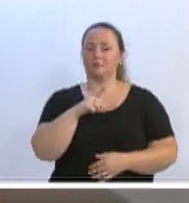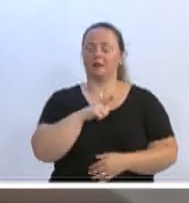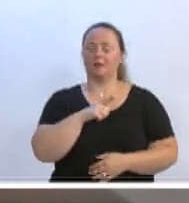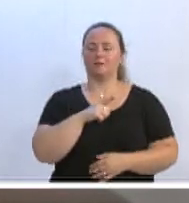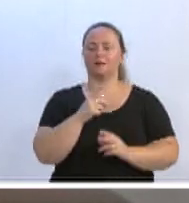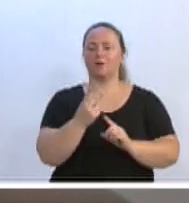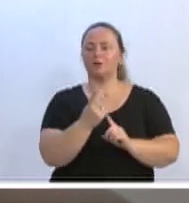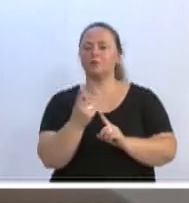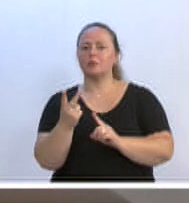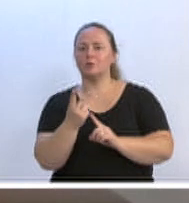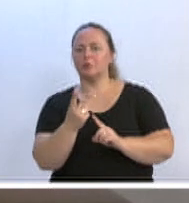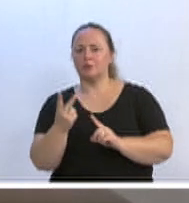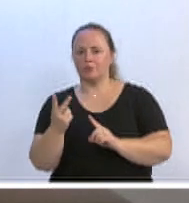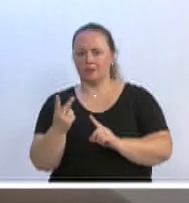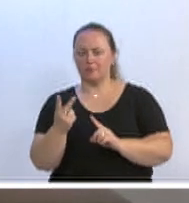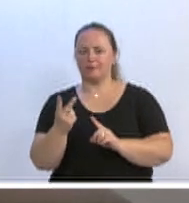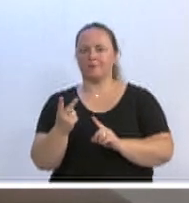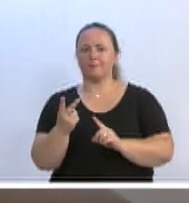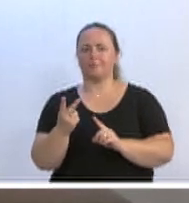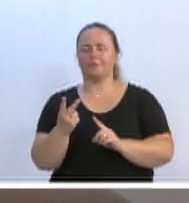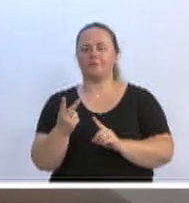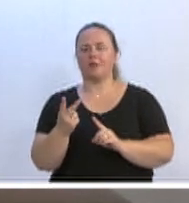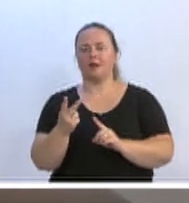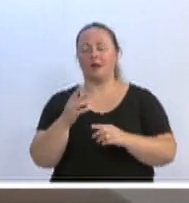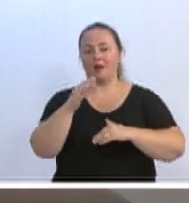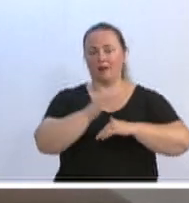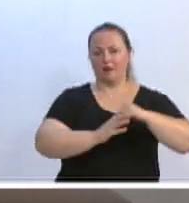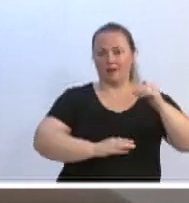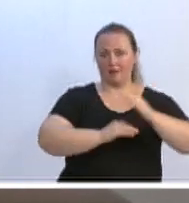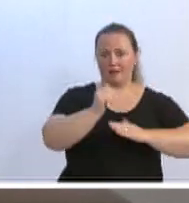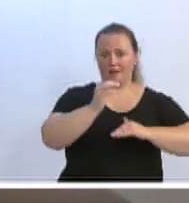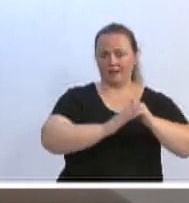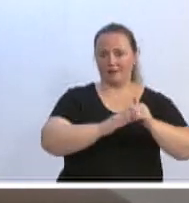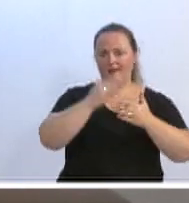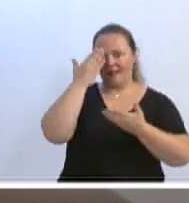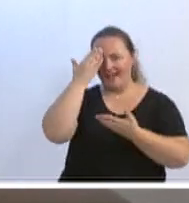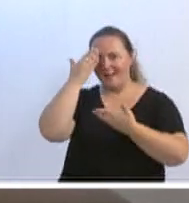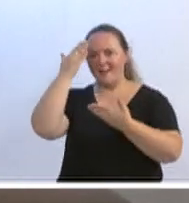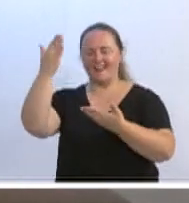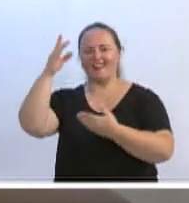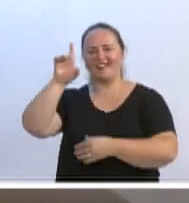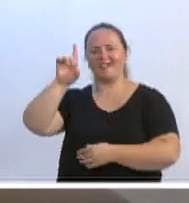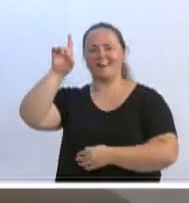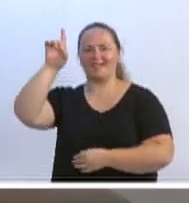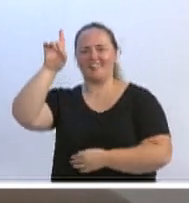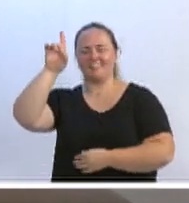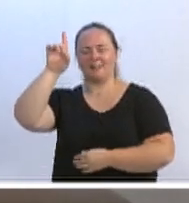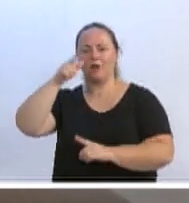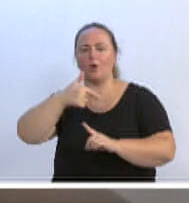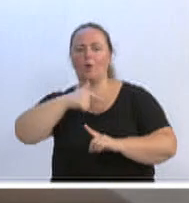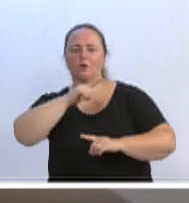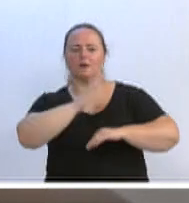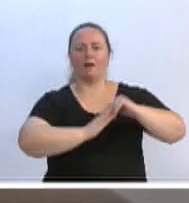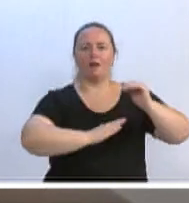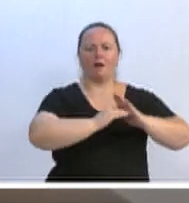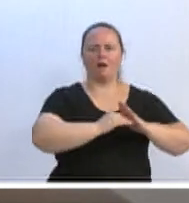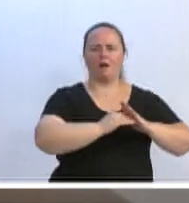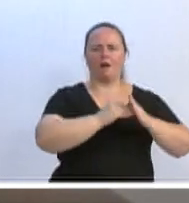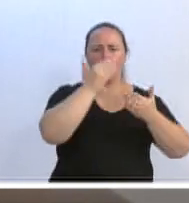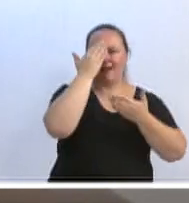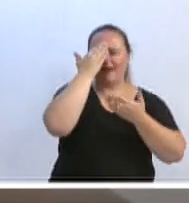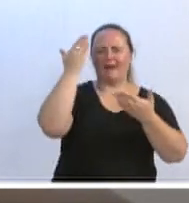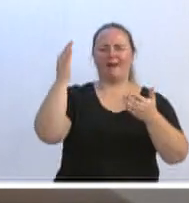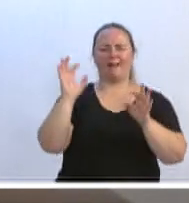obras, uma que agrada a Deus e outra que não agrada. Uma obra de